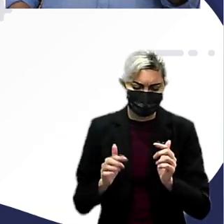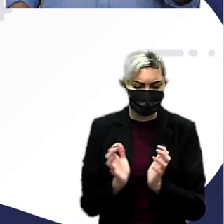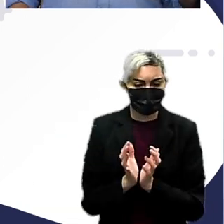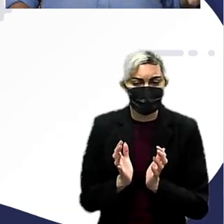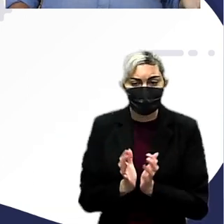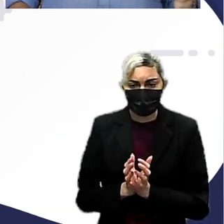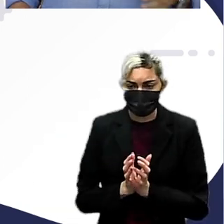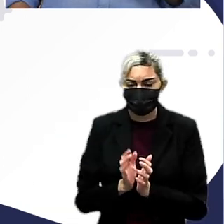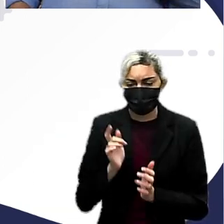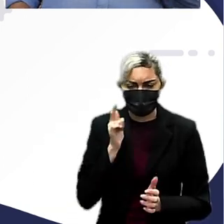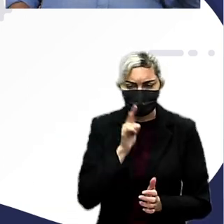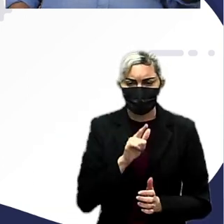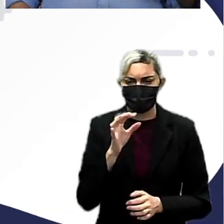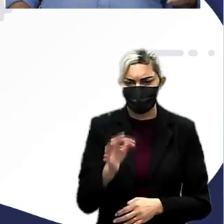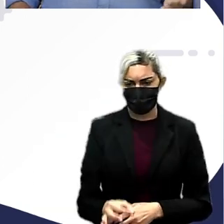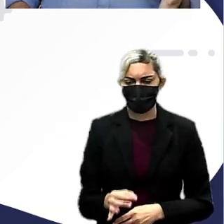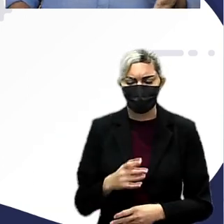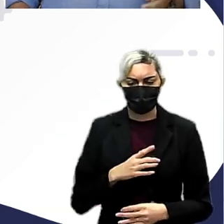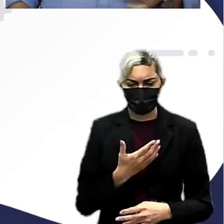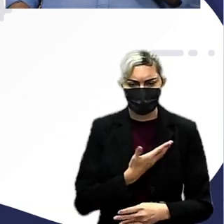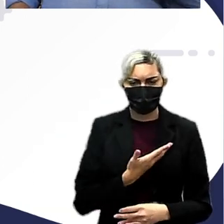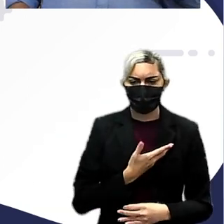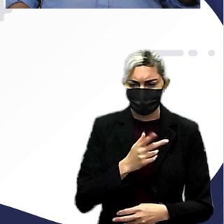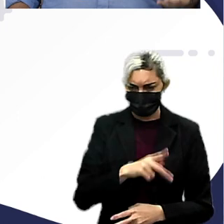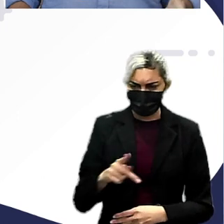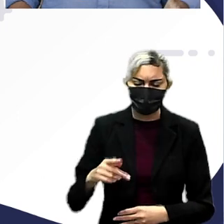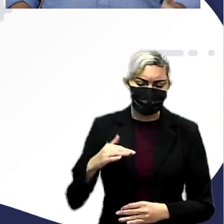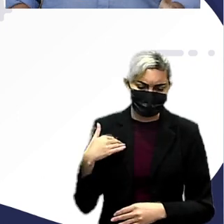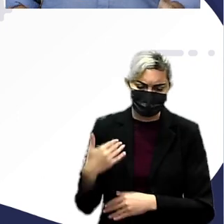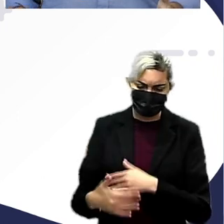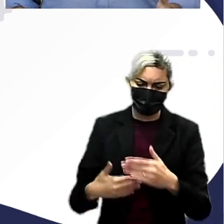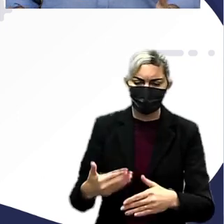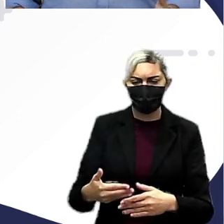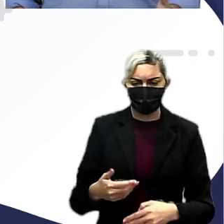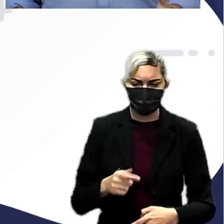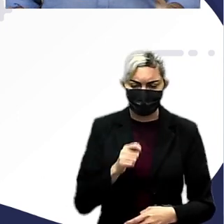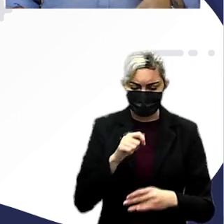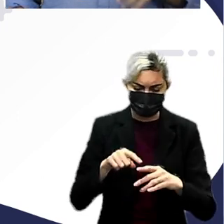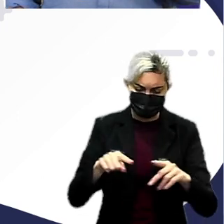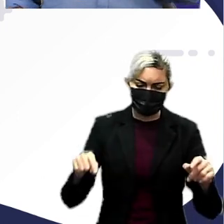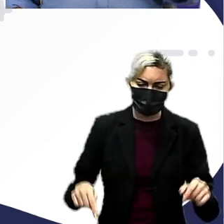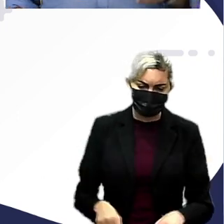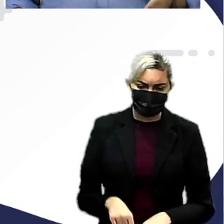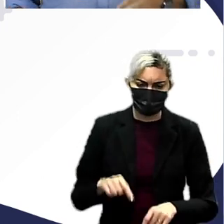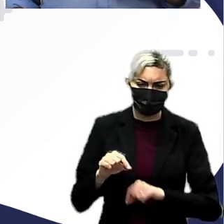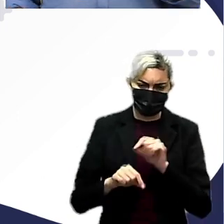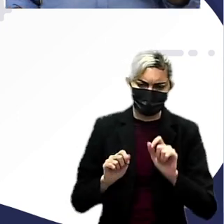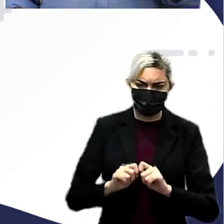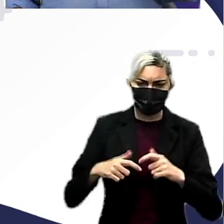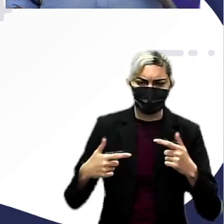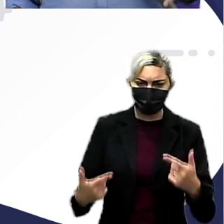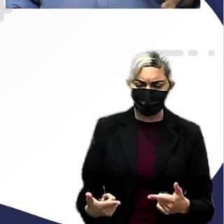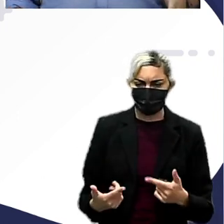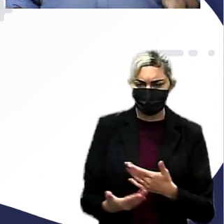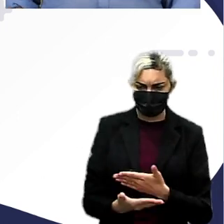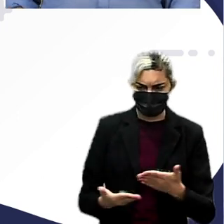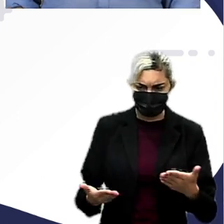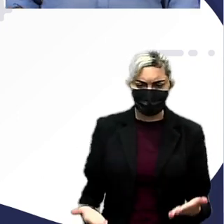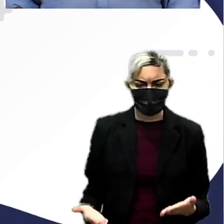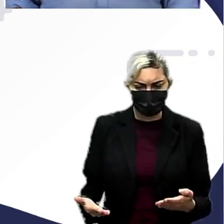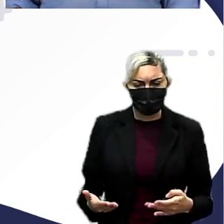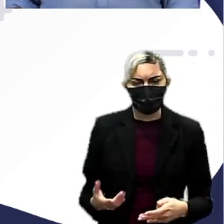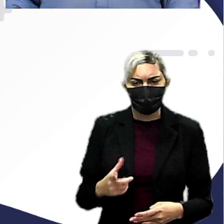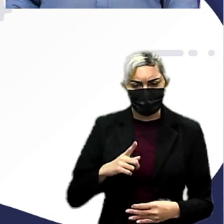é algo que com certeza todos os colegas professores já vêm desenvolvendo isso em sala de aula e que, claro, isso faz com que